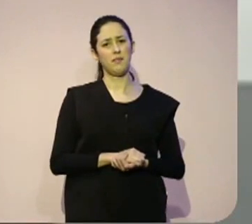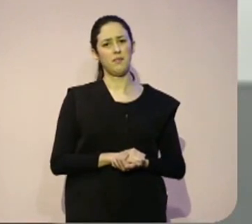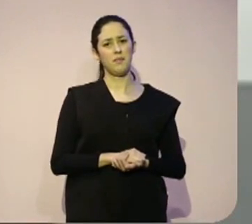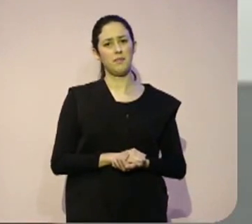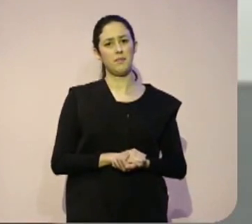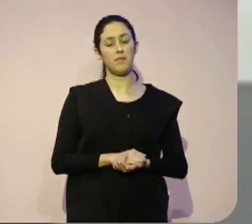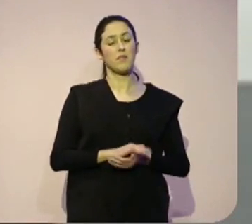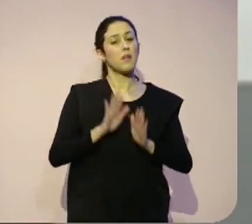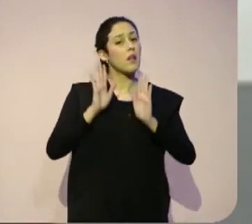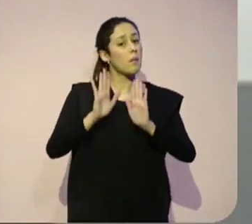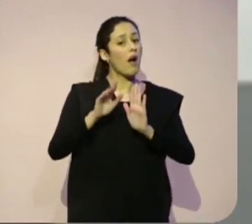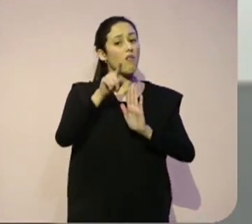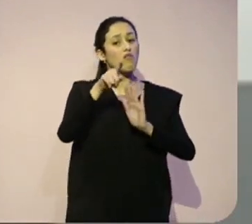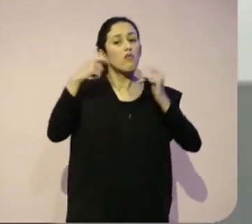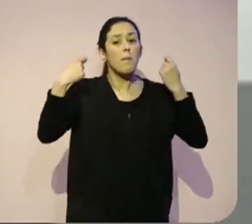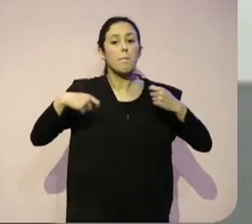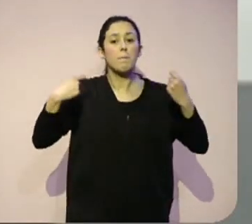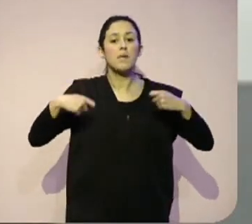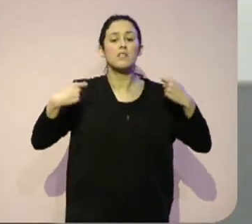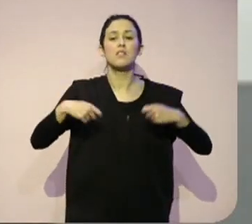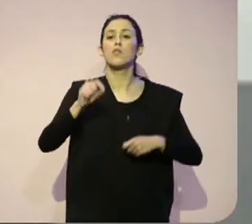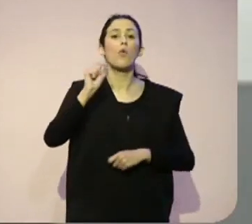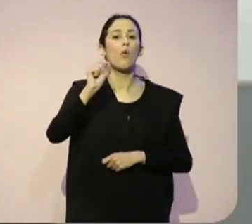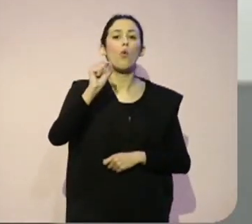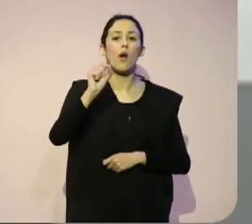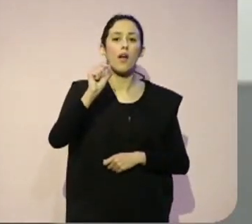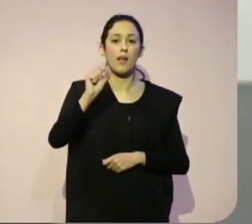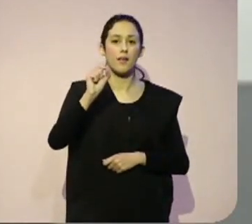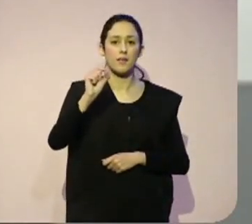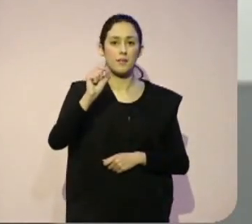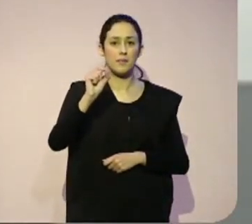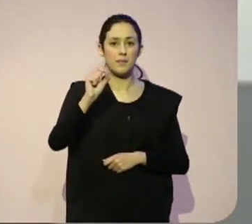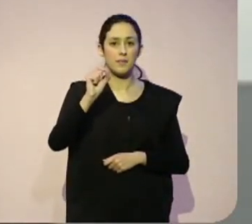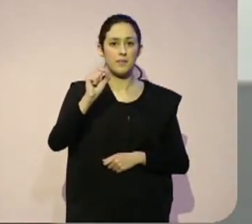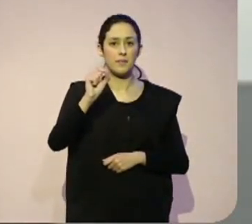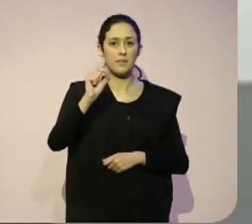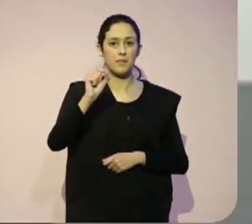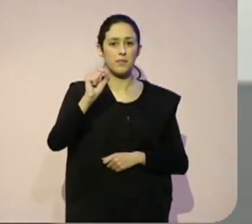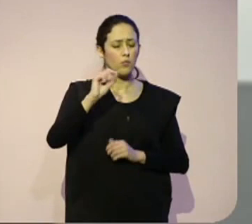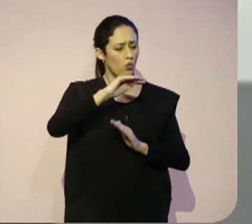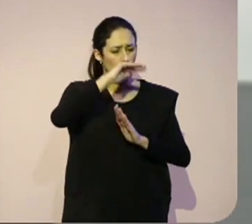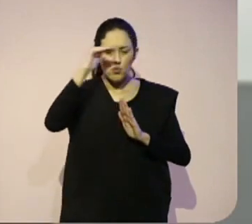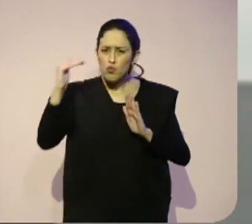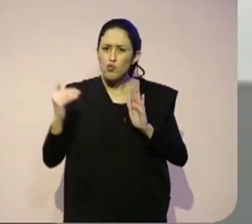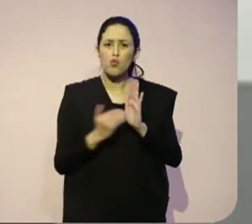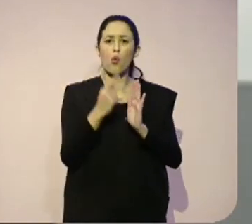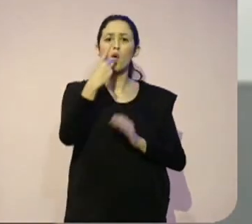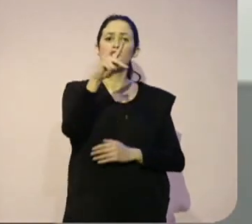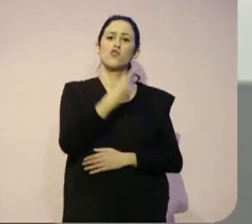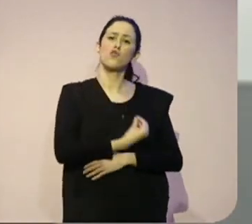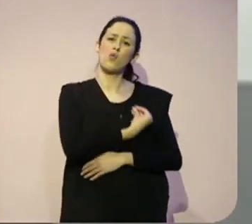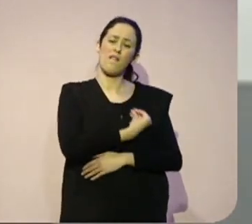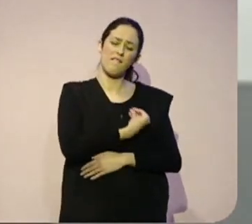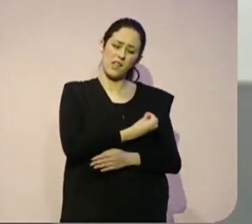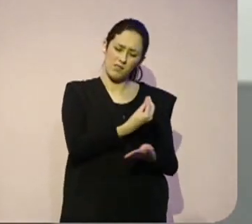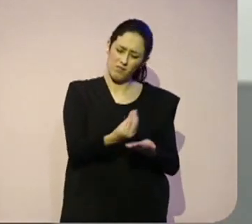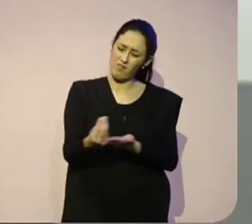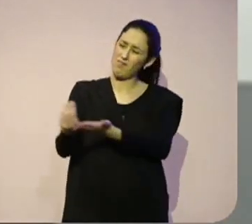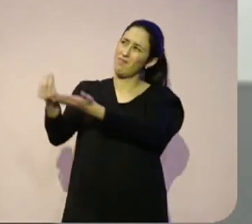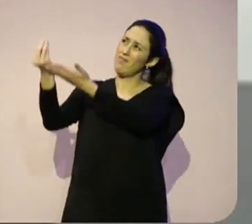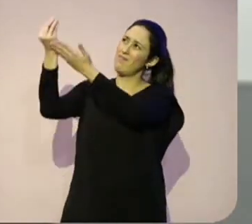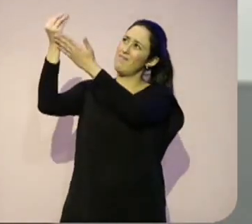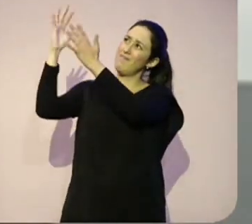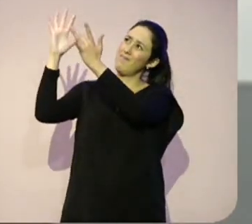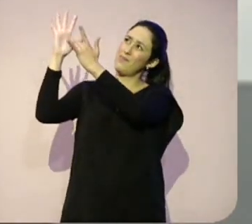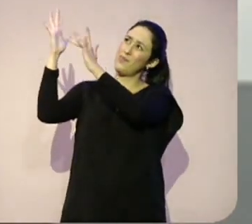Mas você precisa colocar toda a sua vida nas mãos de